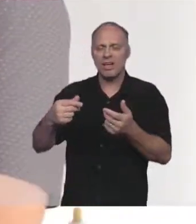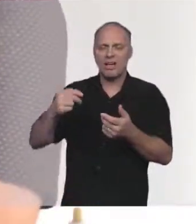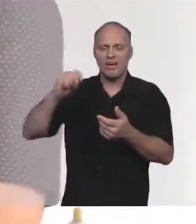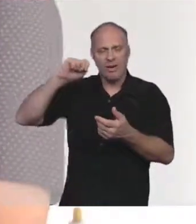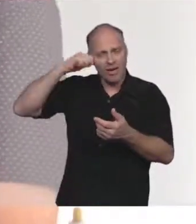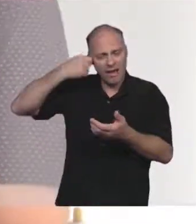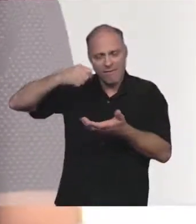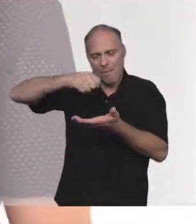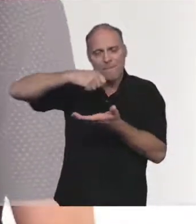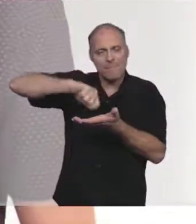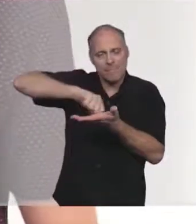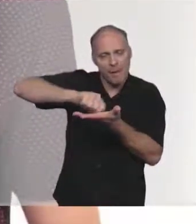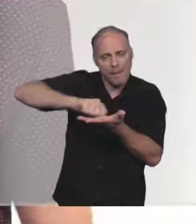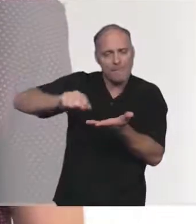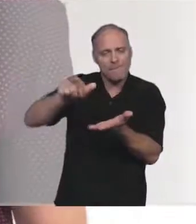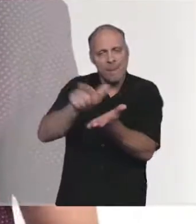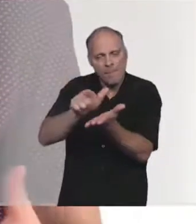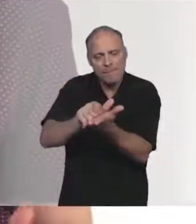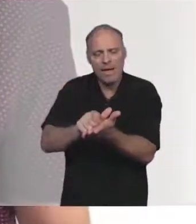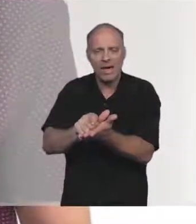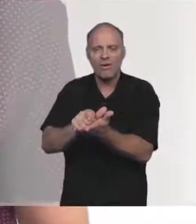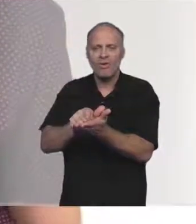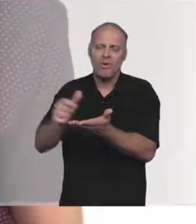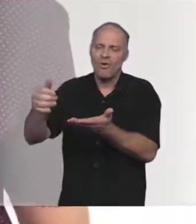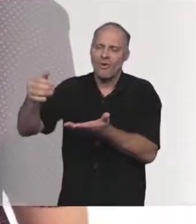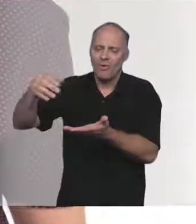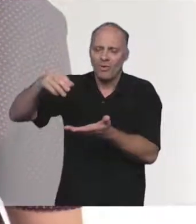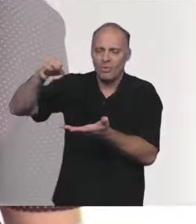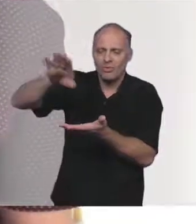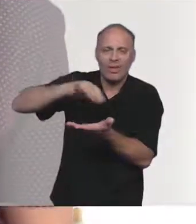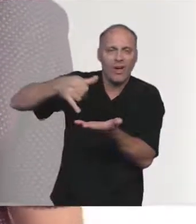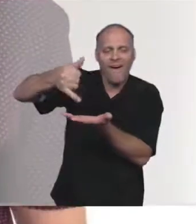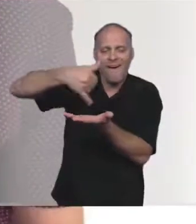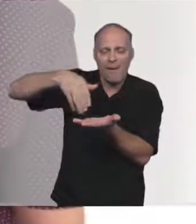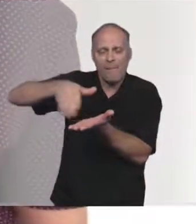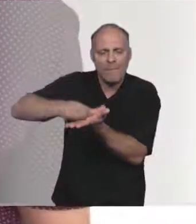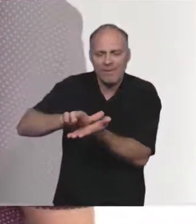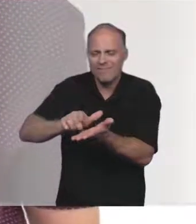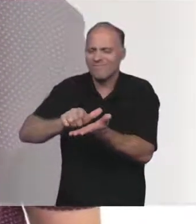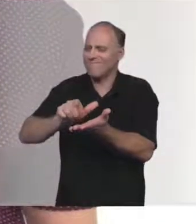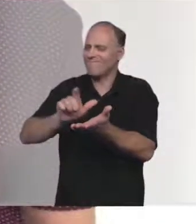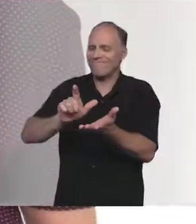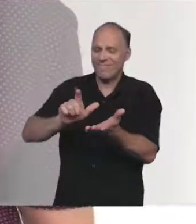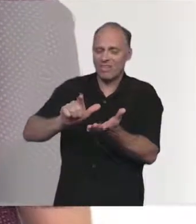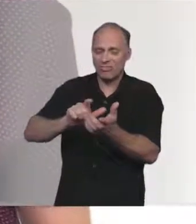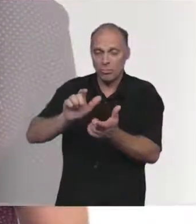ou o carvão sobre o papel. Isso foi se ampliando,